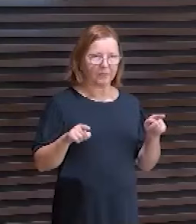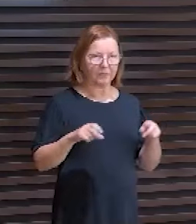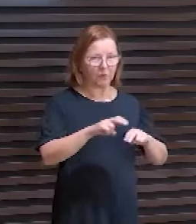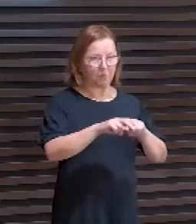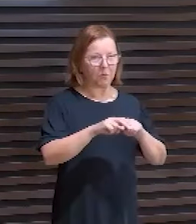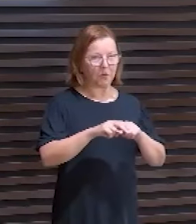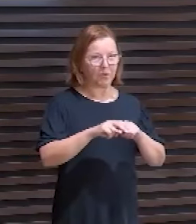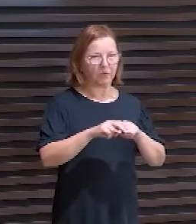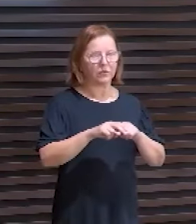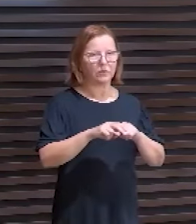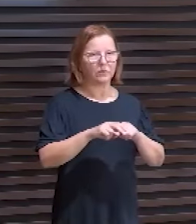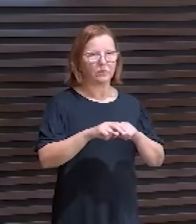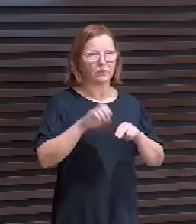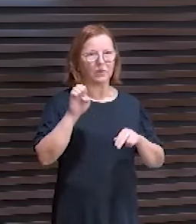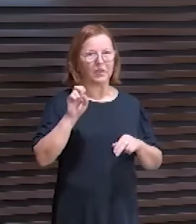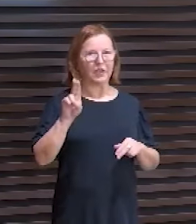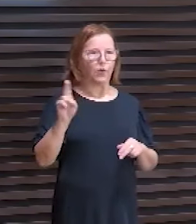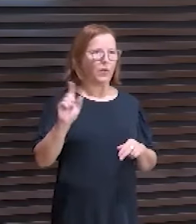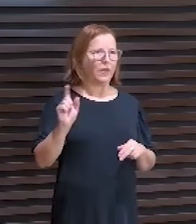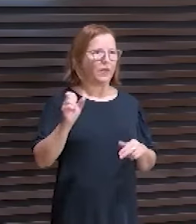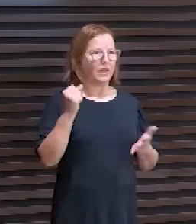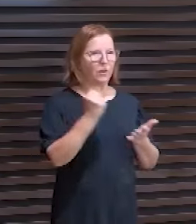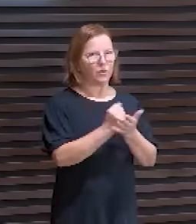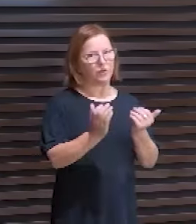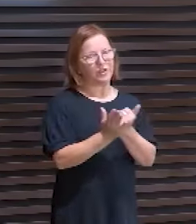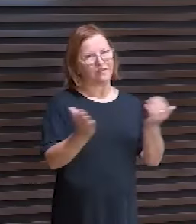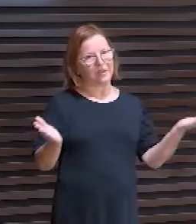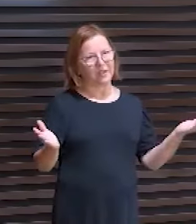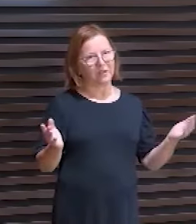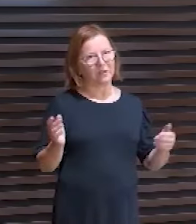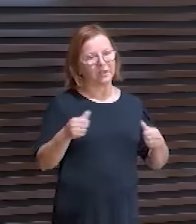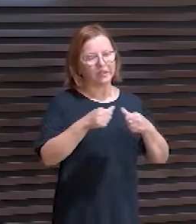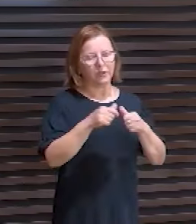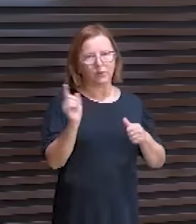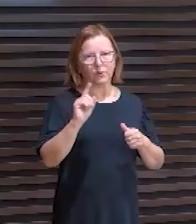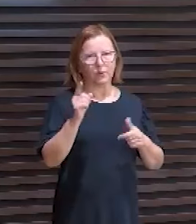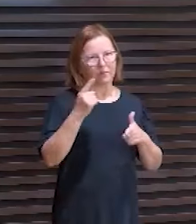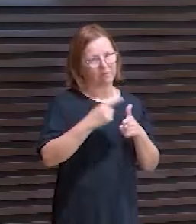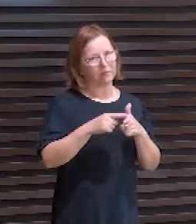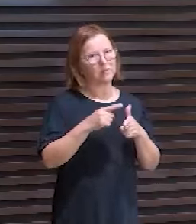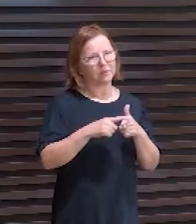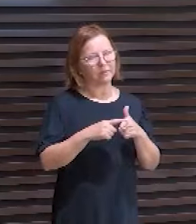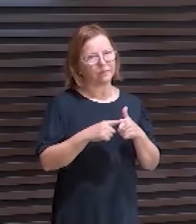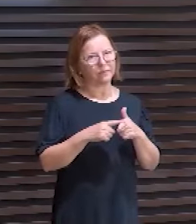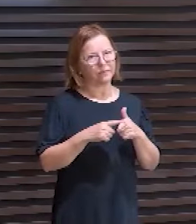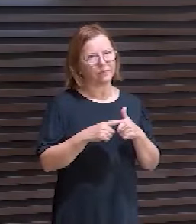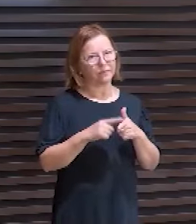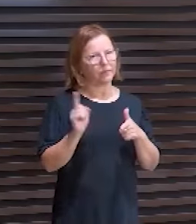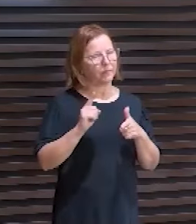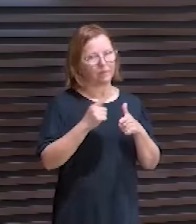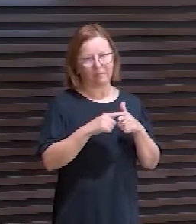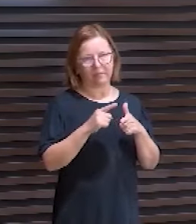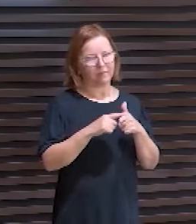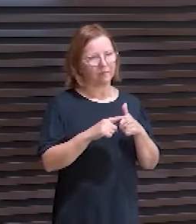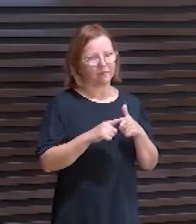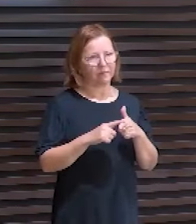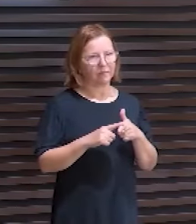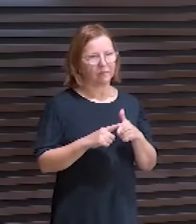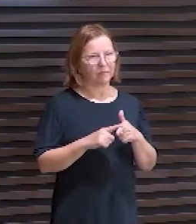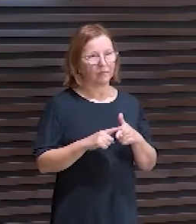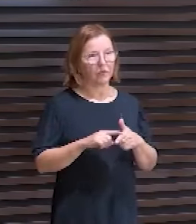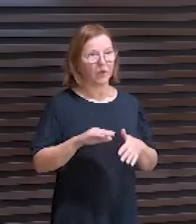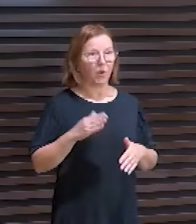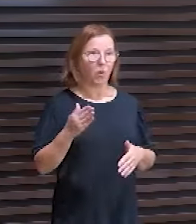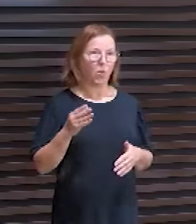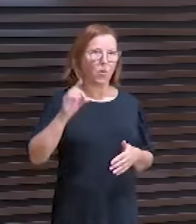não crucificado isso não é problema isso não é problema ou será que